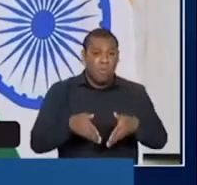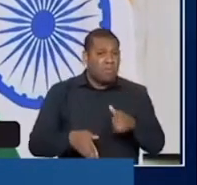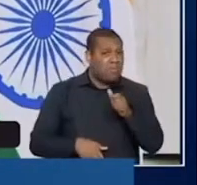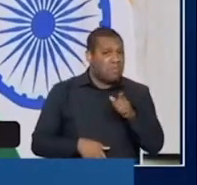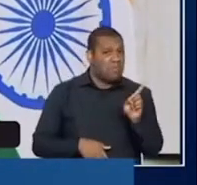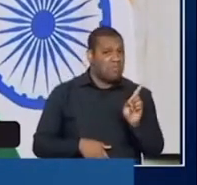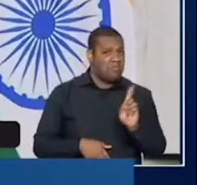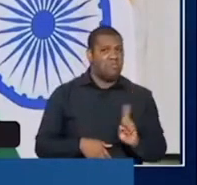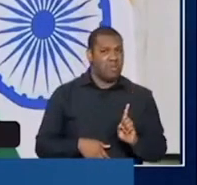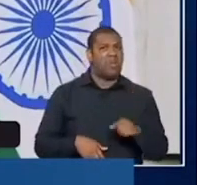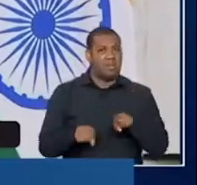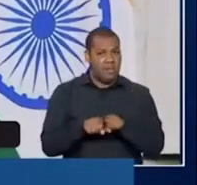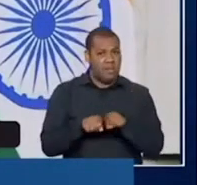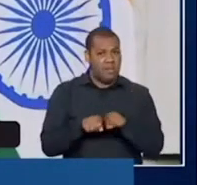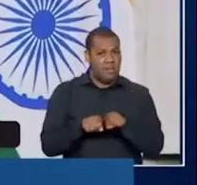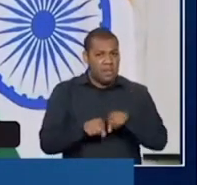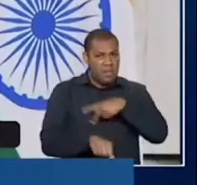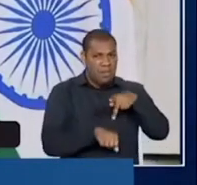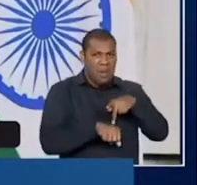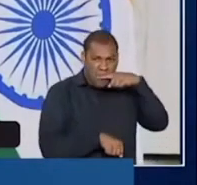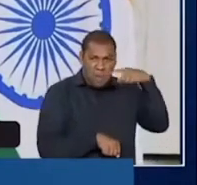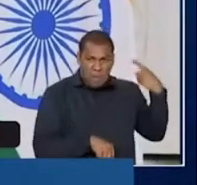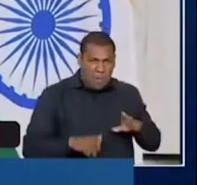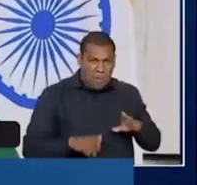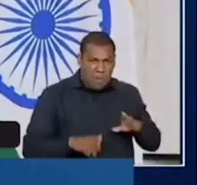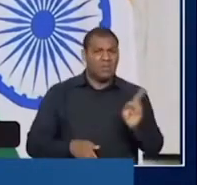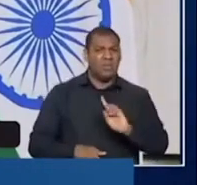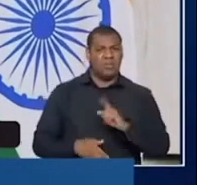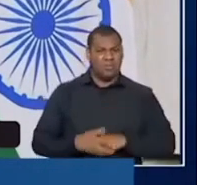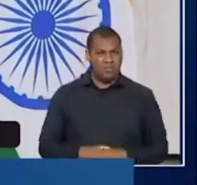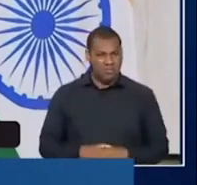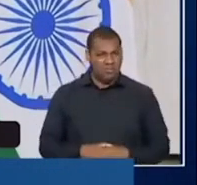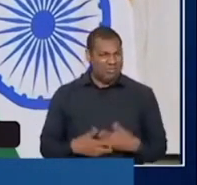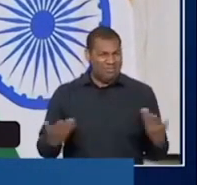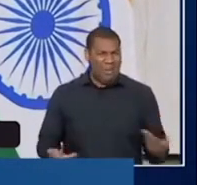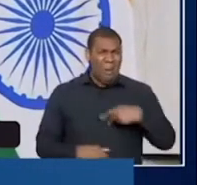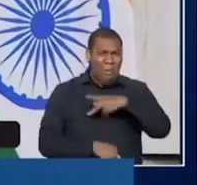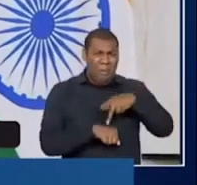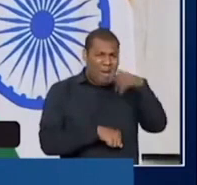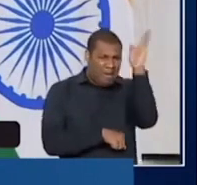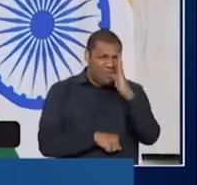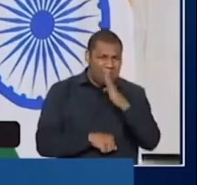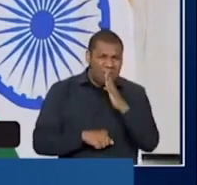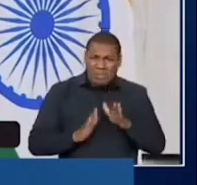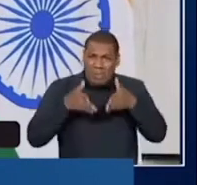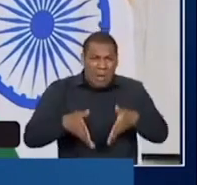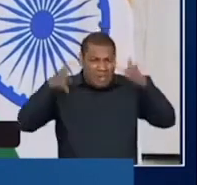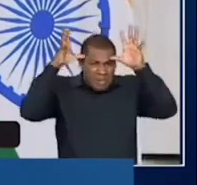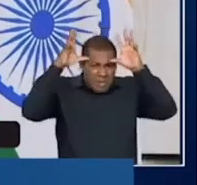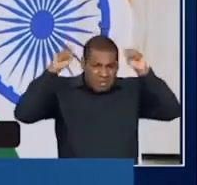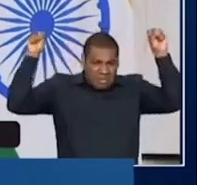vem. A outra coisa que ele disse nessa segunda fala, que é essencial, é a justiça que decide, né? Não cabe ao presidente decidir. Ele